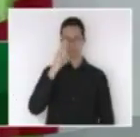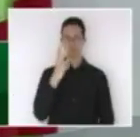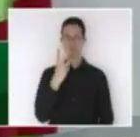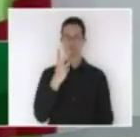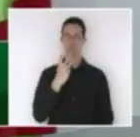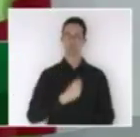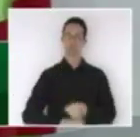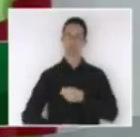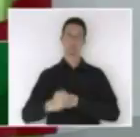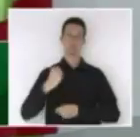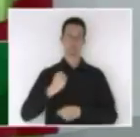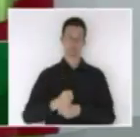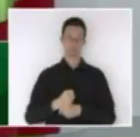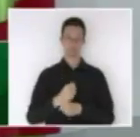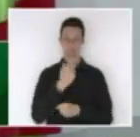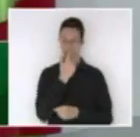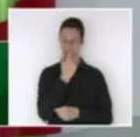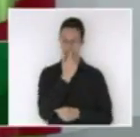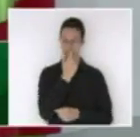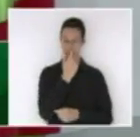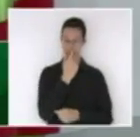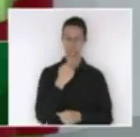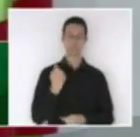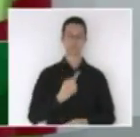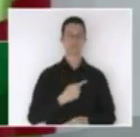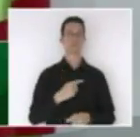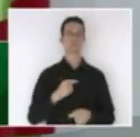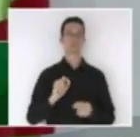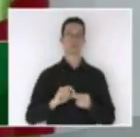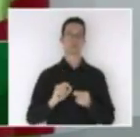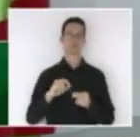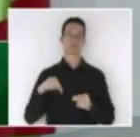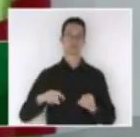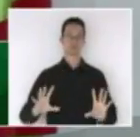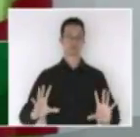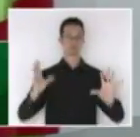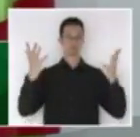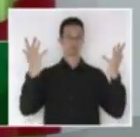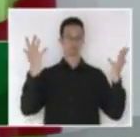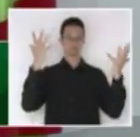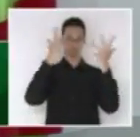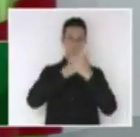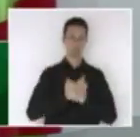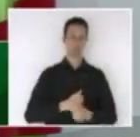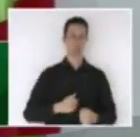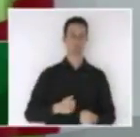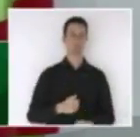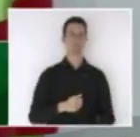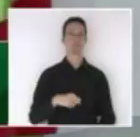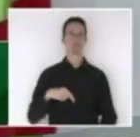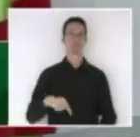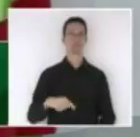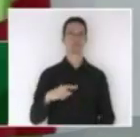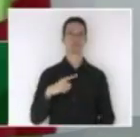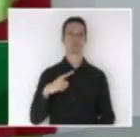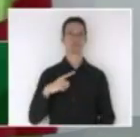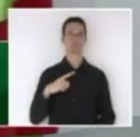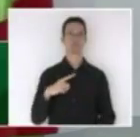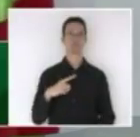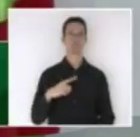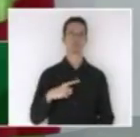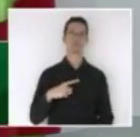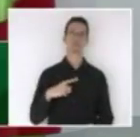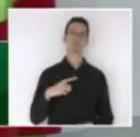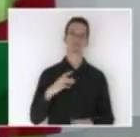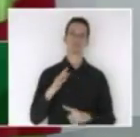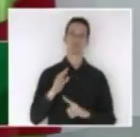um bonito evento aqui na Assembleia Legislativa, inclusive com apresentações aí de invernada,